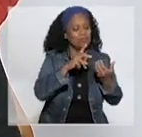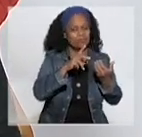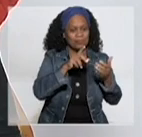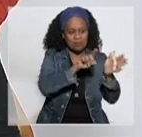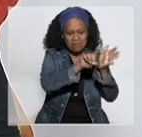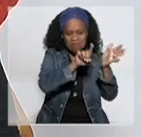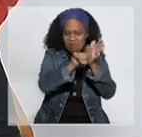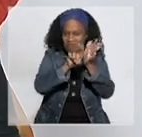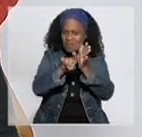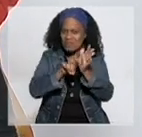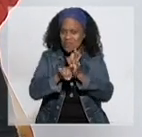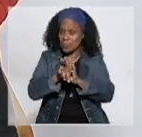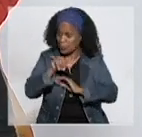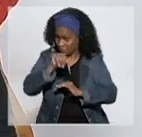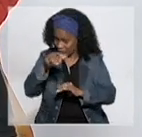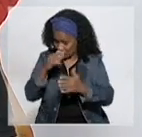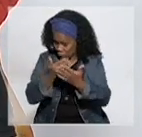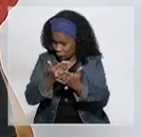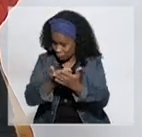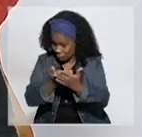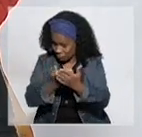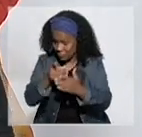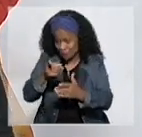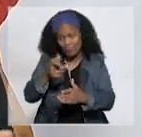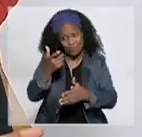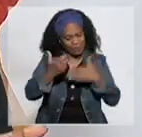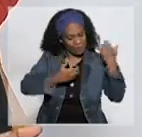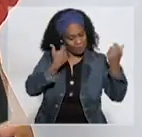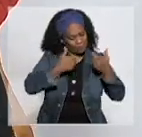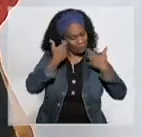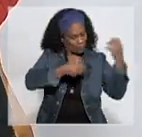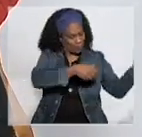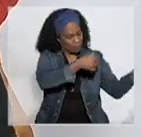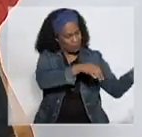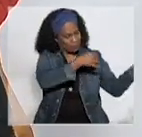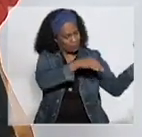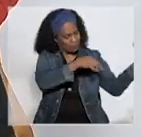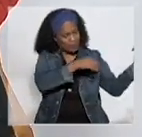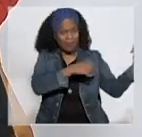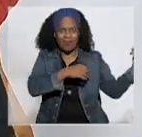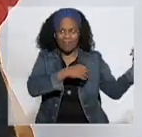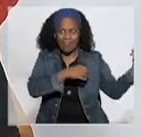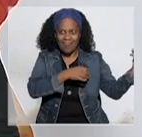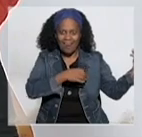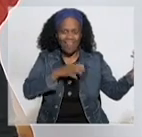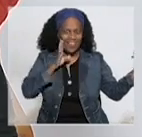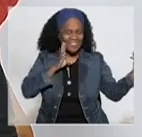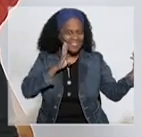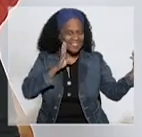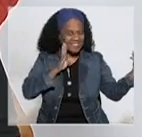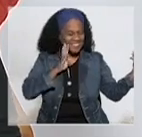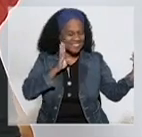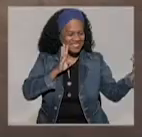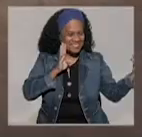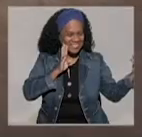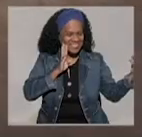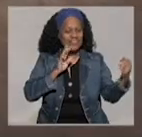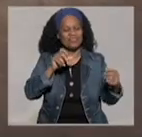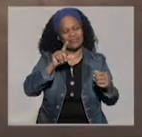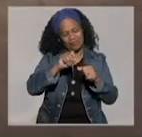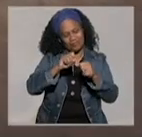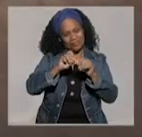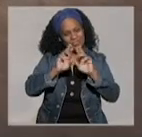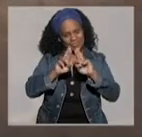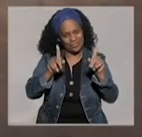que eles gostam, tal. Olha, se você estudar, você vai tocar isso. Se você gosta dessa música, você vai tocar uma música que você gosta. E apresenta. Isso faz toda a diferença.